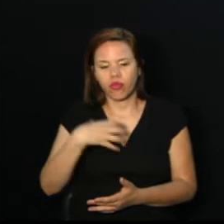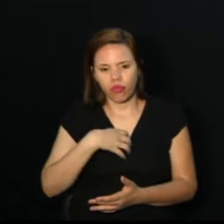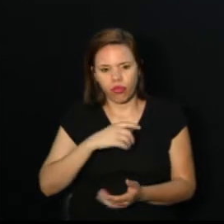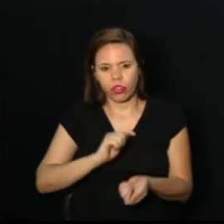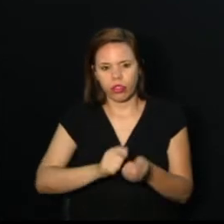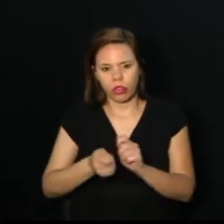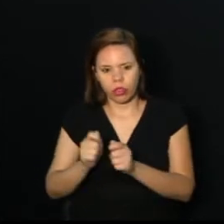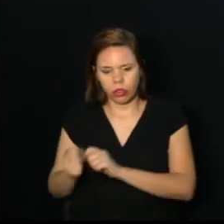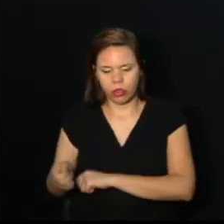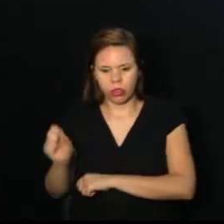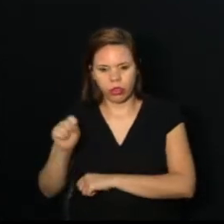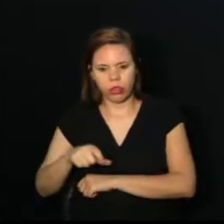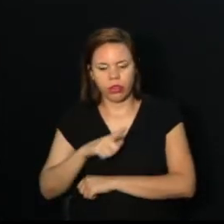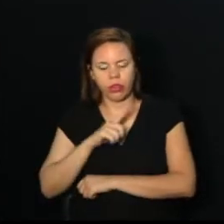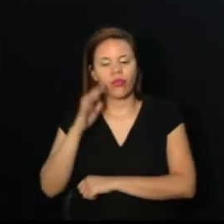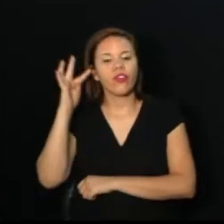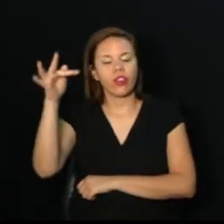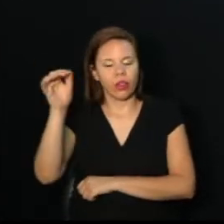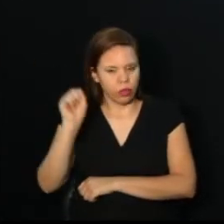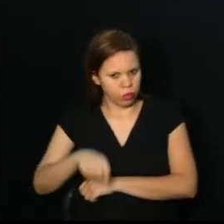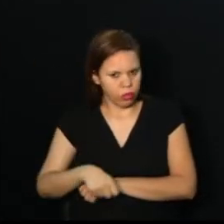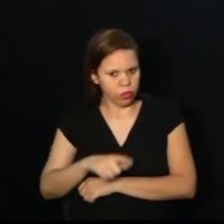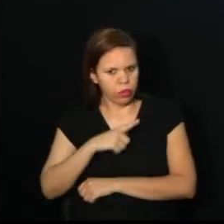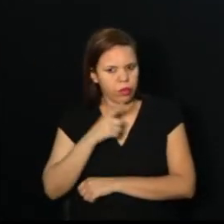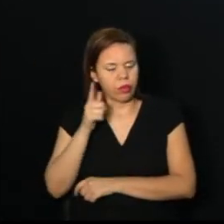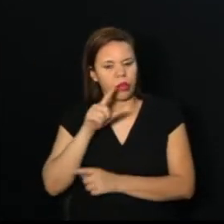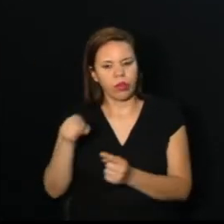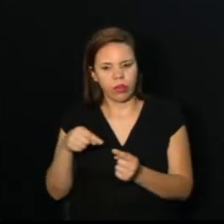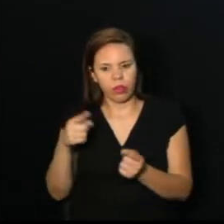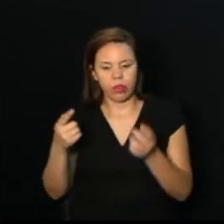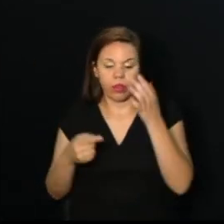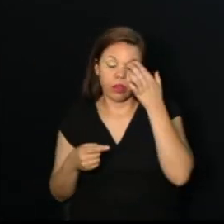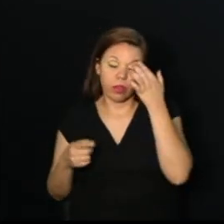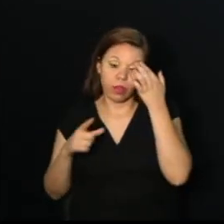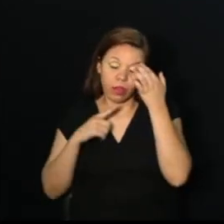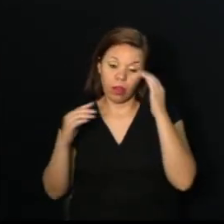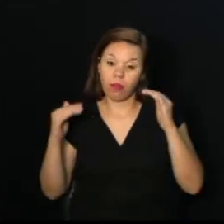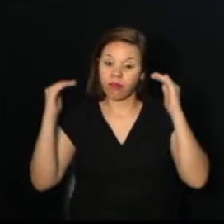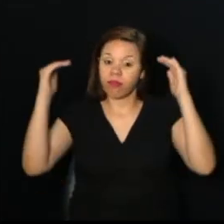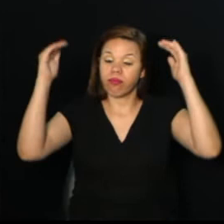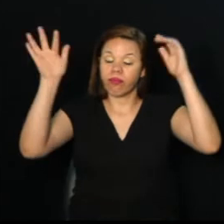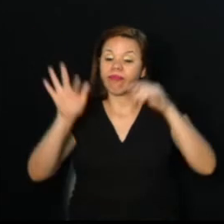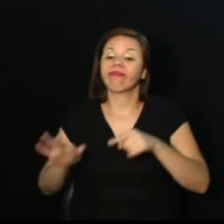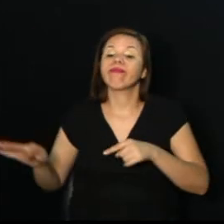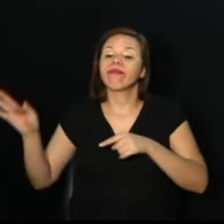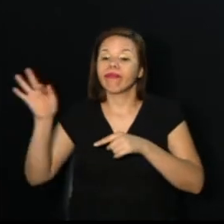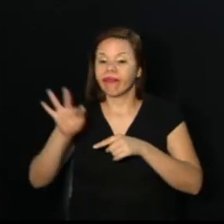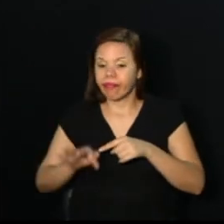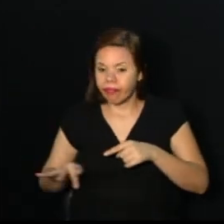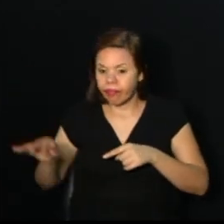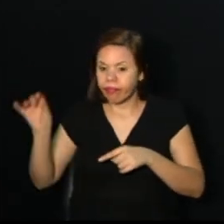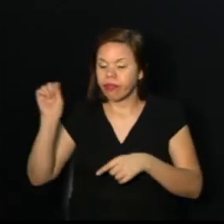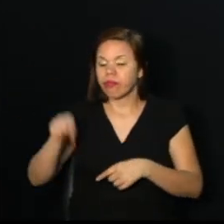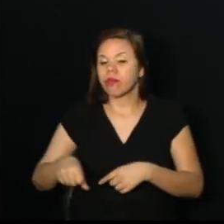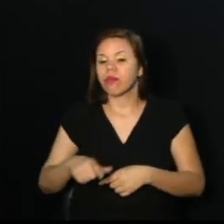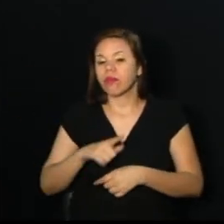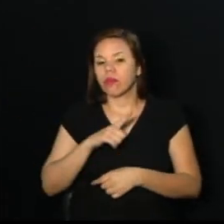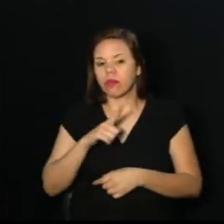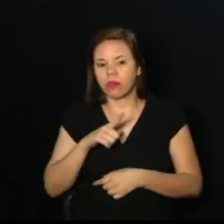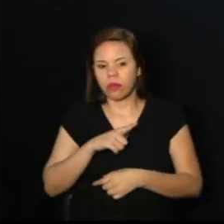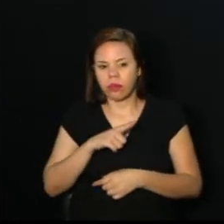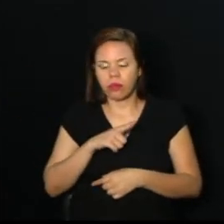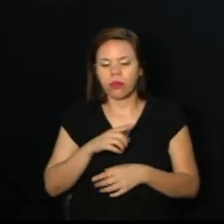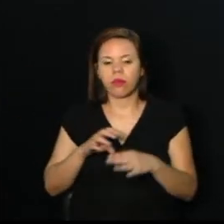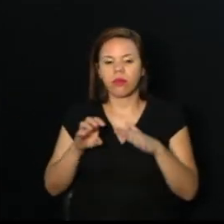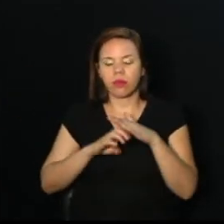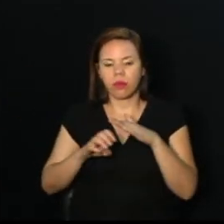forma e vão ter futuro. Vão chegar a níveis universitários, vão chegar a níveis de